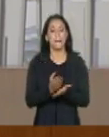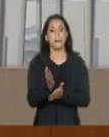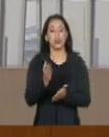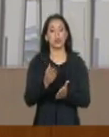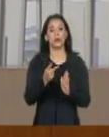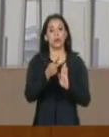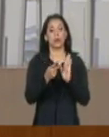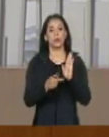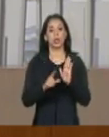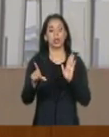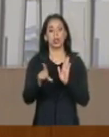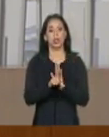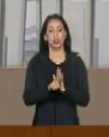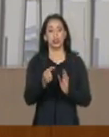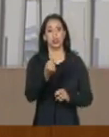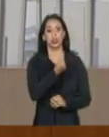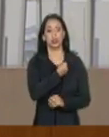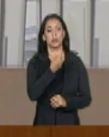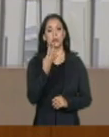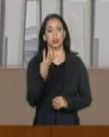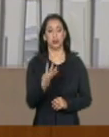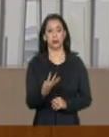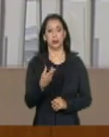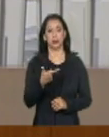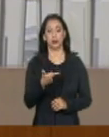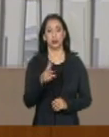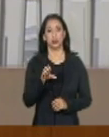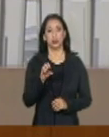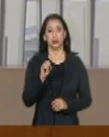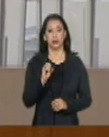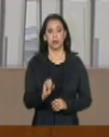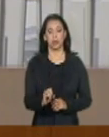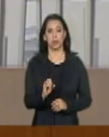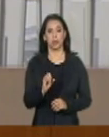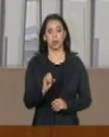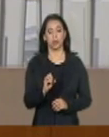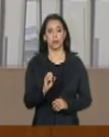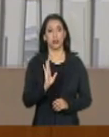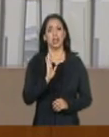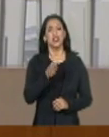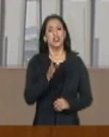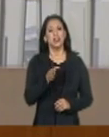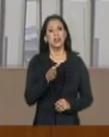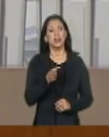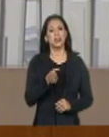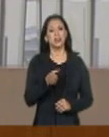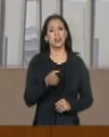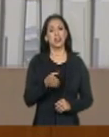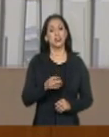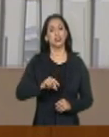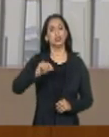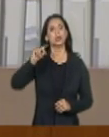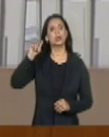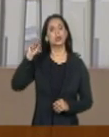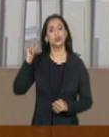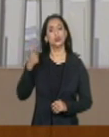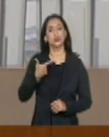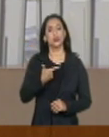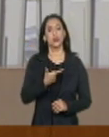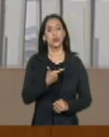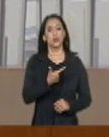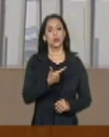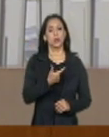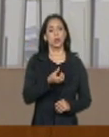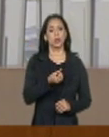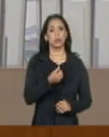número 4.208, que já tramitava desde 2001, ministro Alexandre de